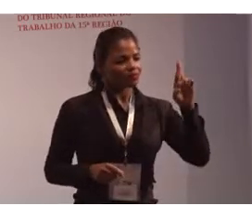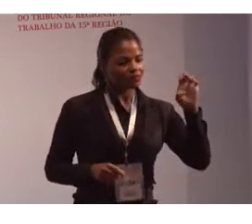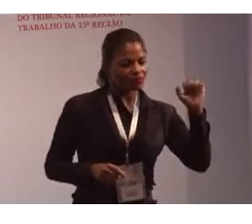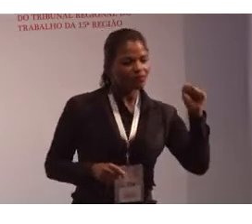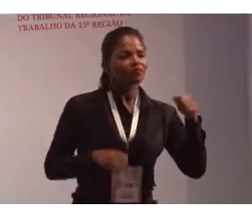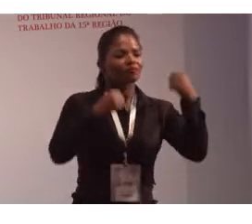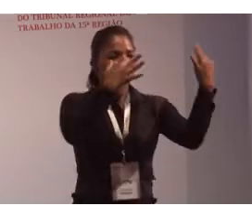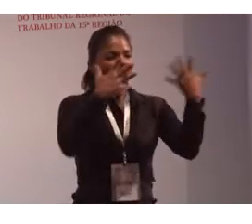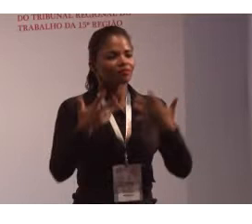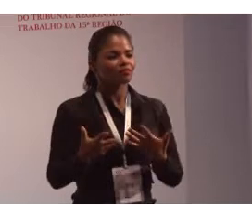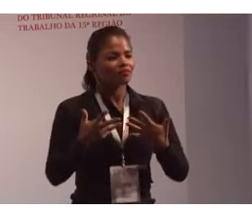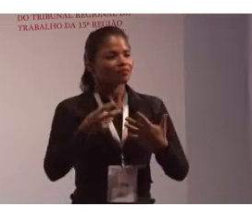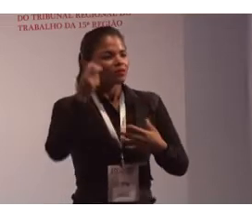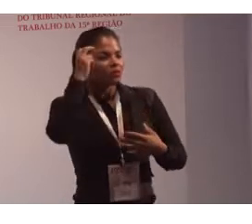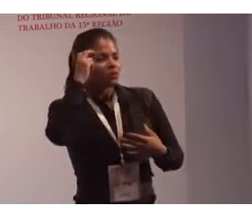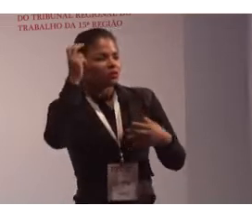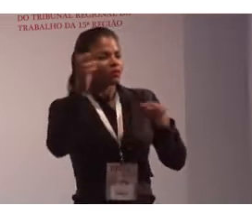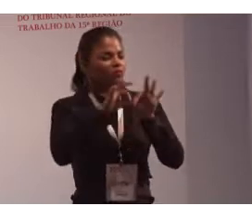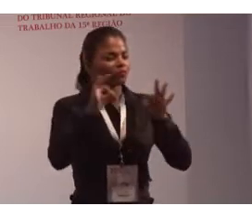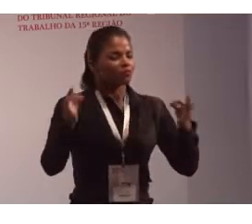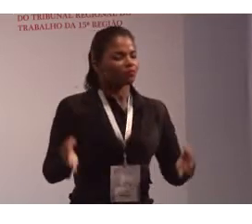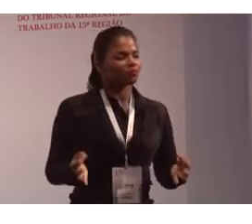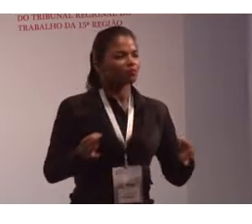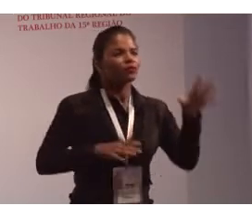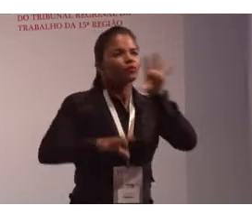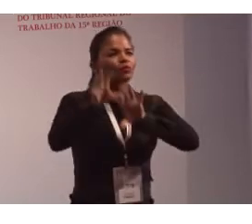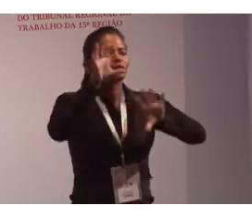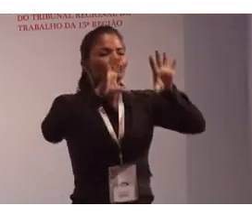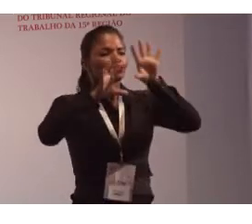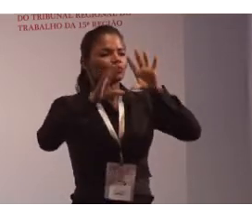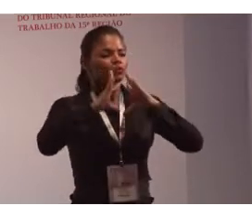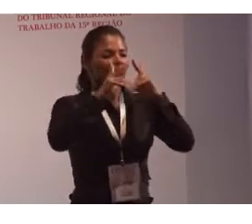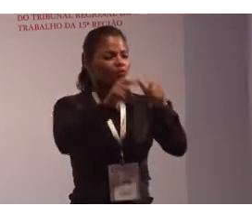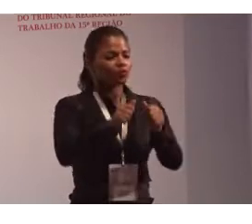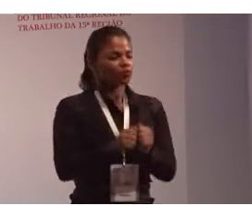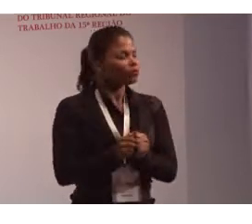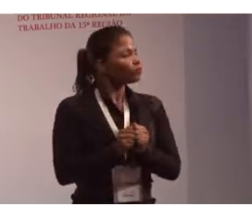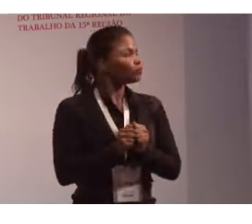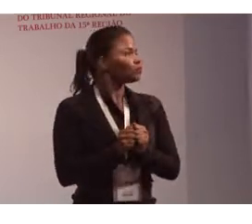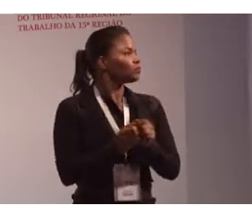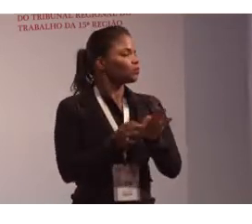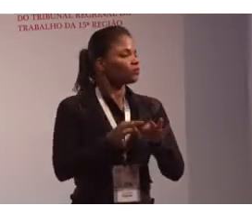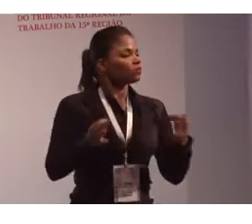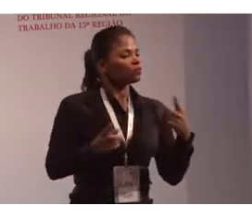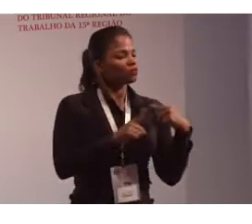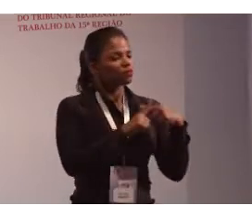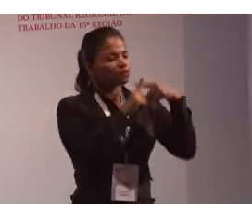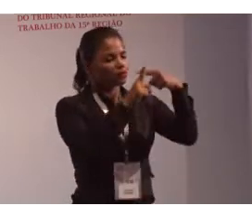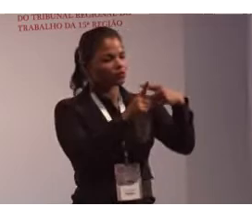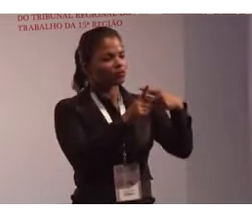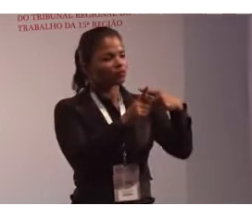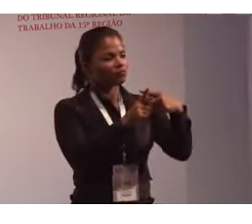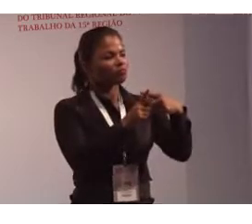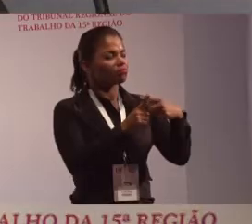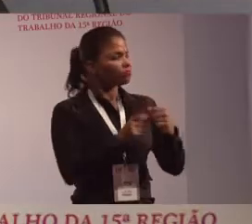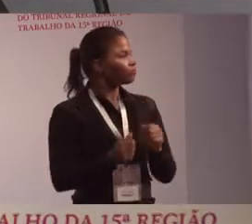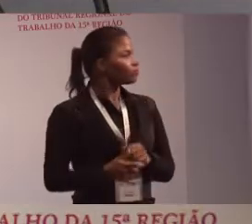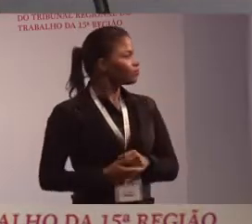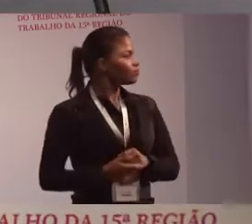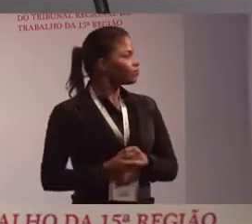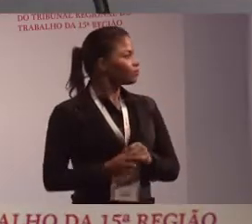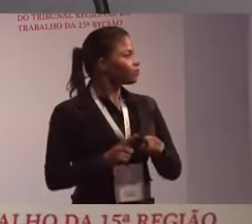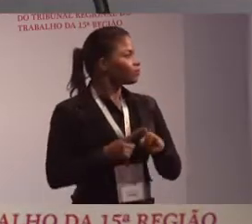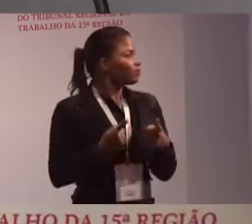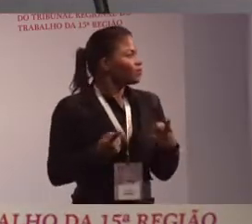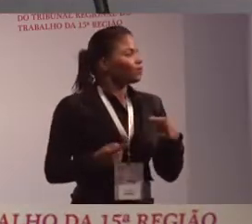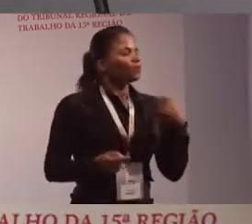inteligência artificial, das nuvens. Tudo isso é visto também como sendo positivo para alavancar negócios. Mas aí a